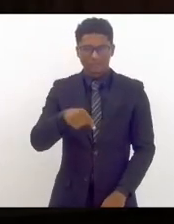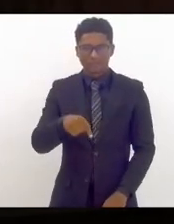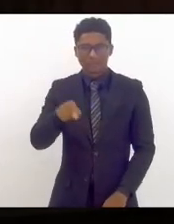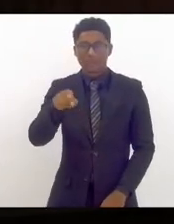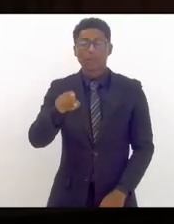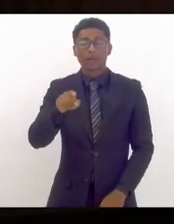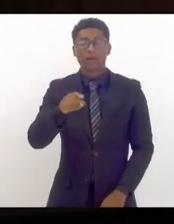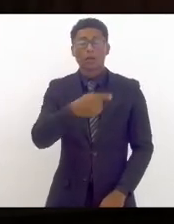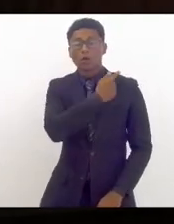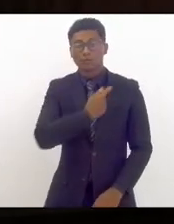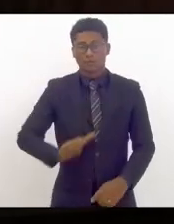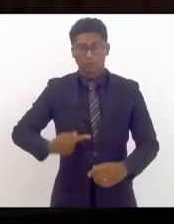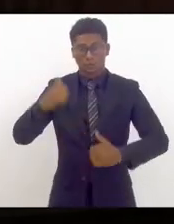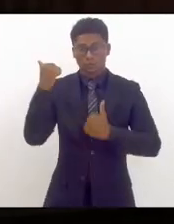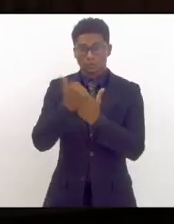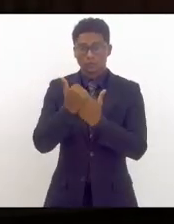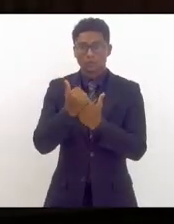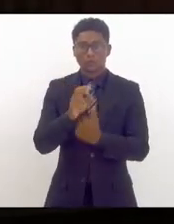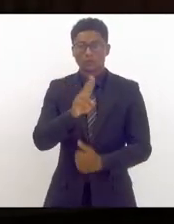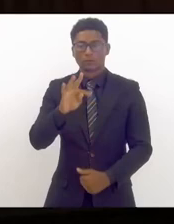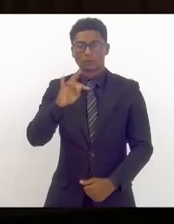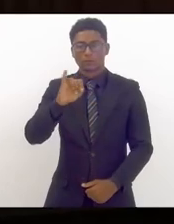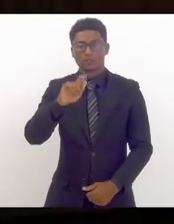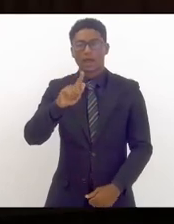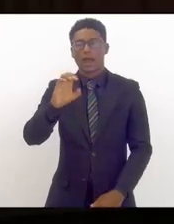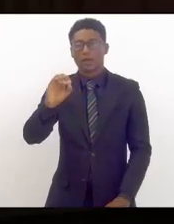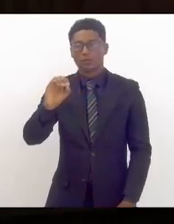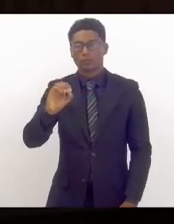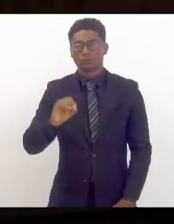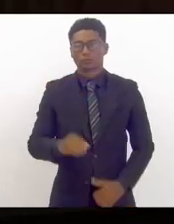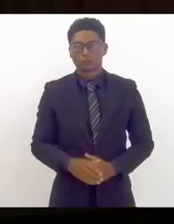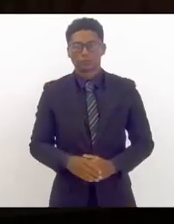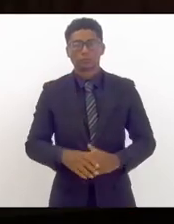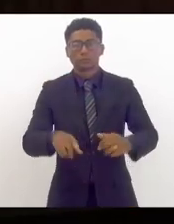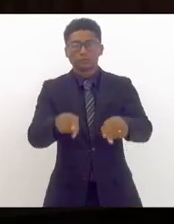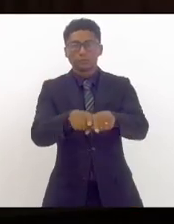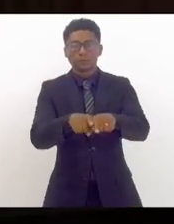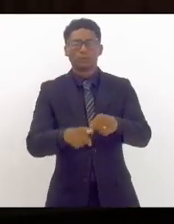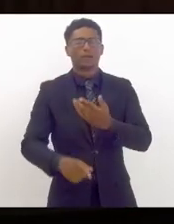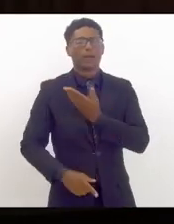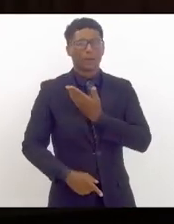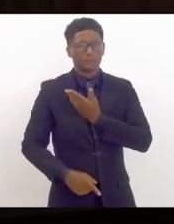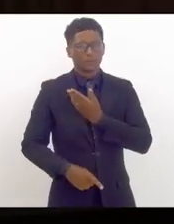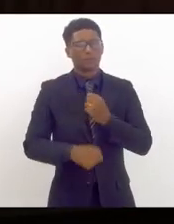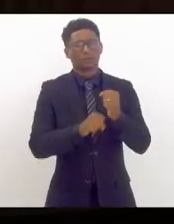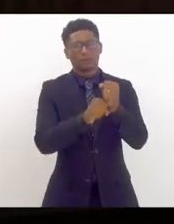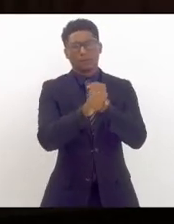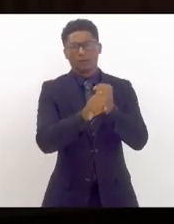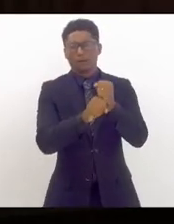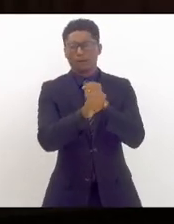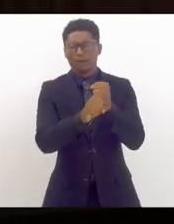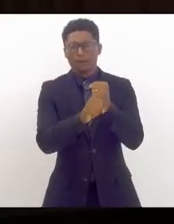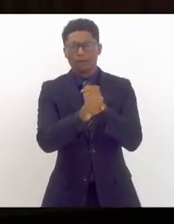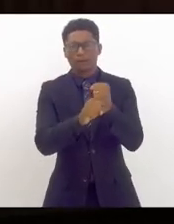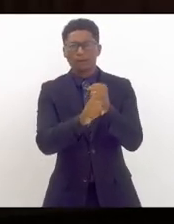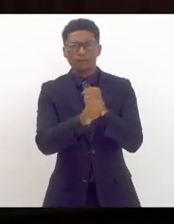vice-governador Thiago Pampolha, meu amigo de tantas jornadas.